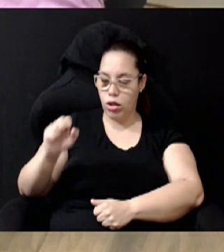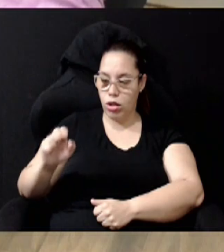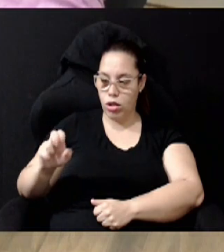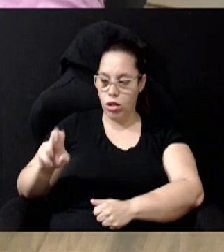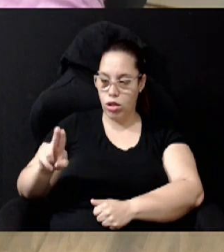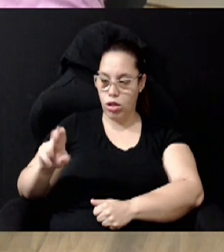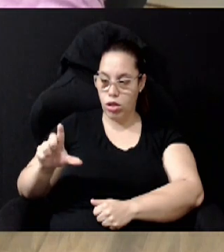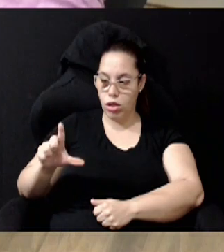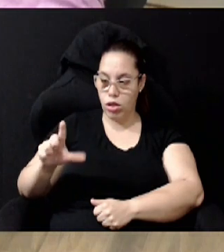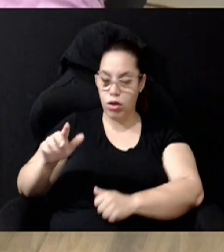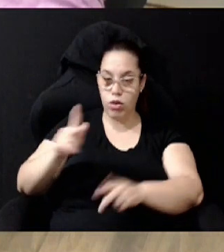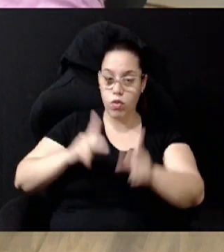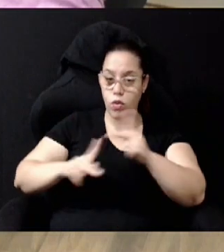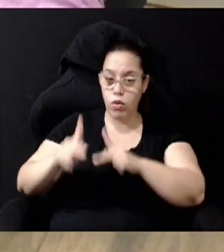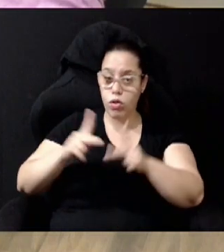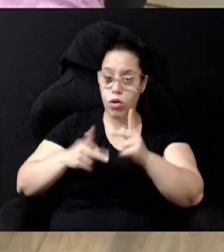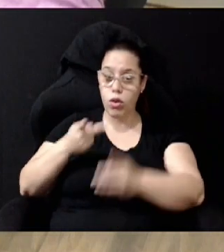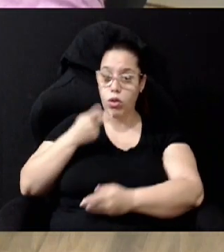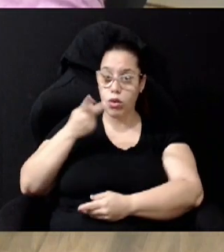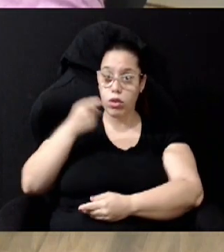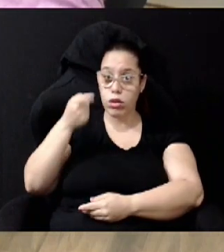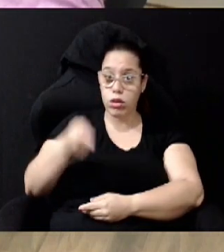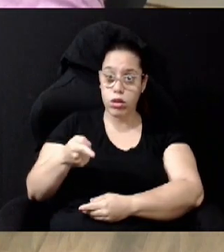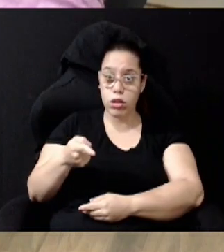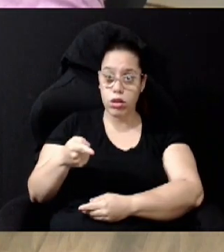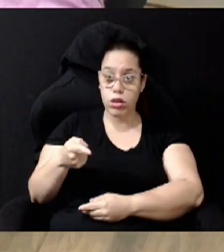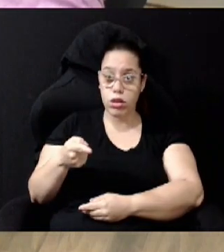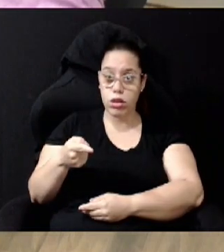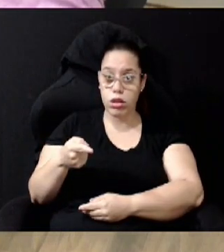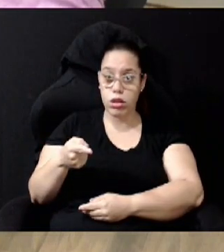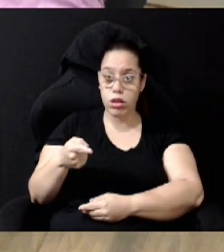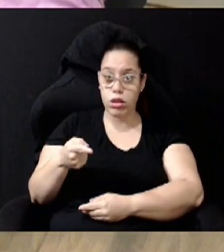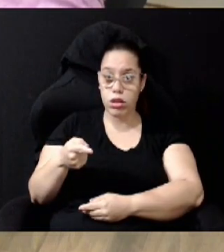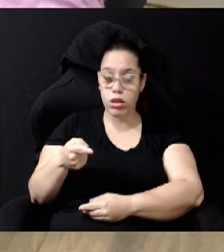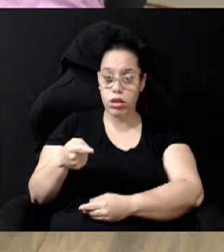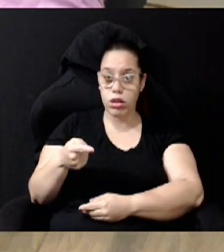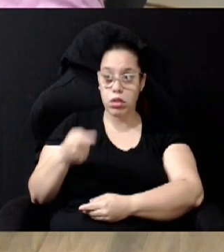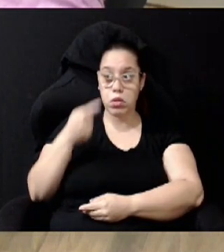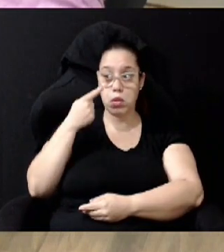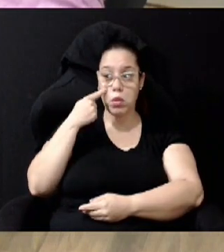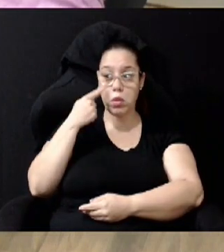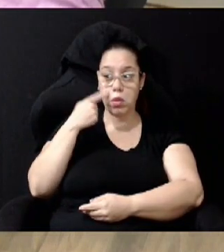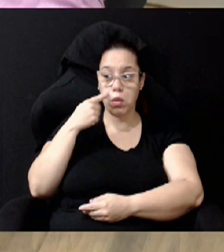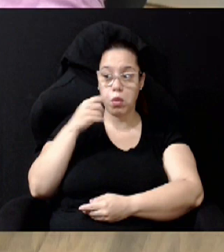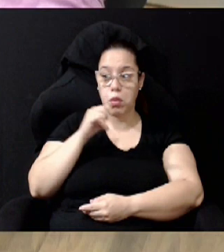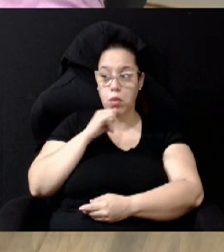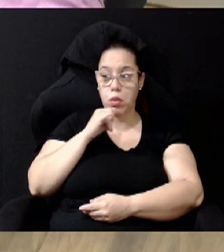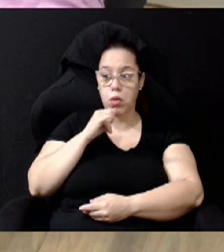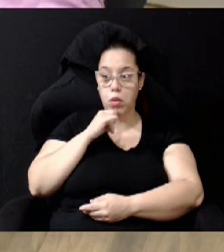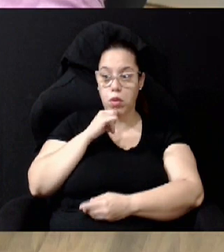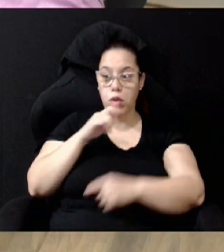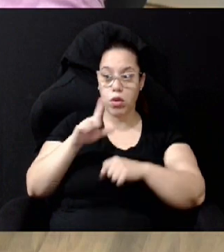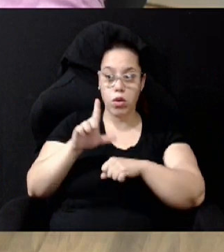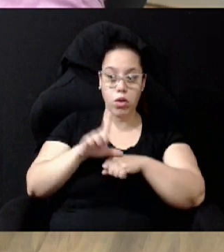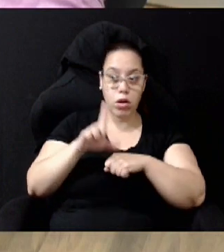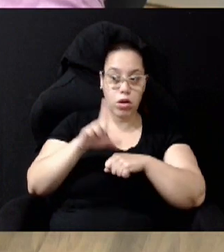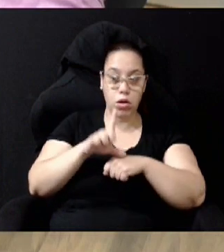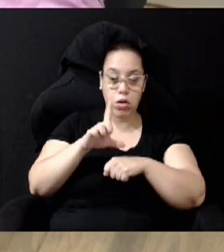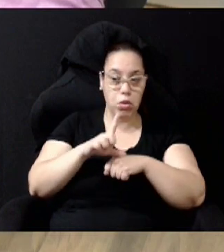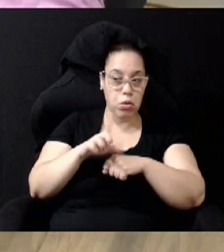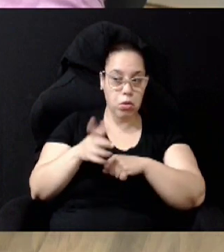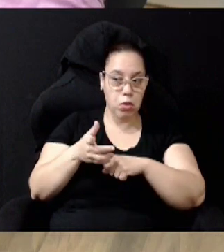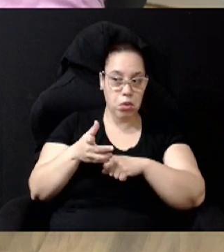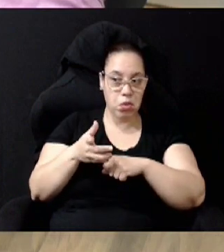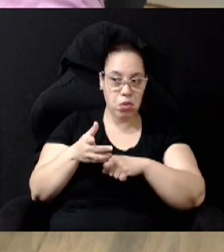nós dissemos aqui, elas não foram ouvidas. Eu não vi, por exemplo, nenhum comerciante ali daquela